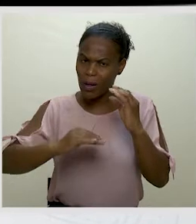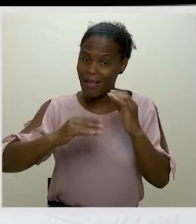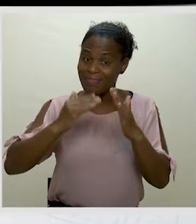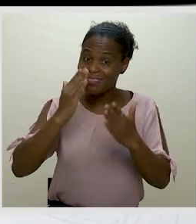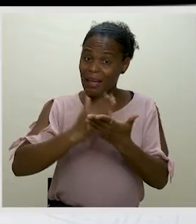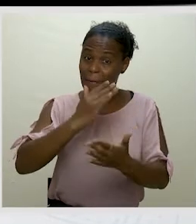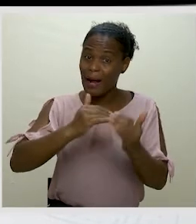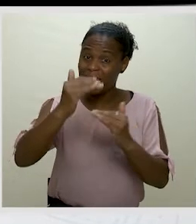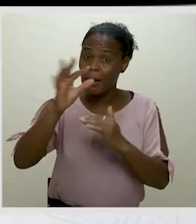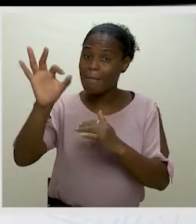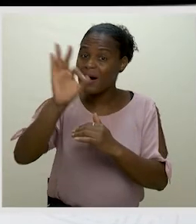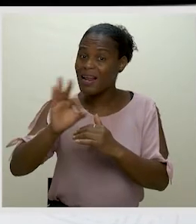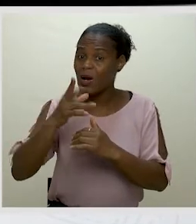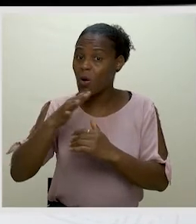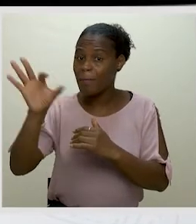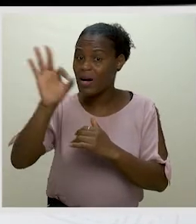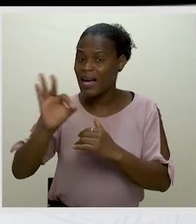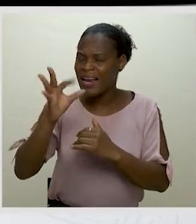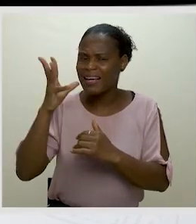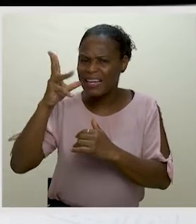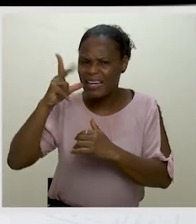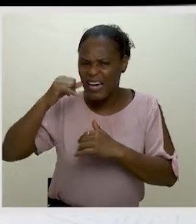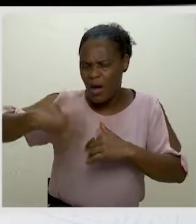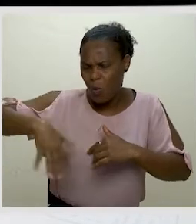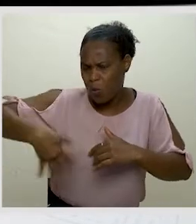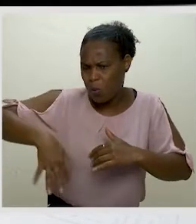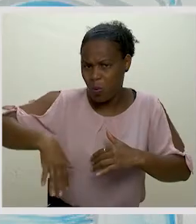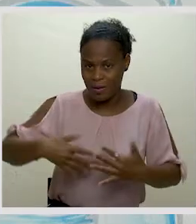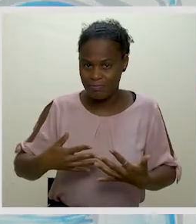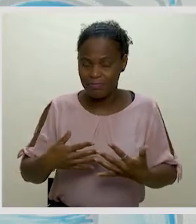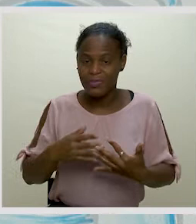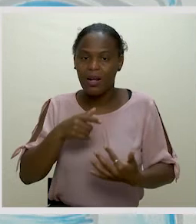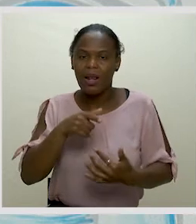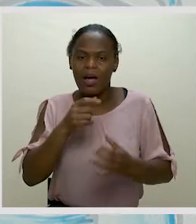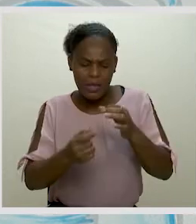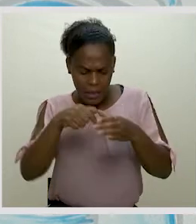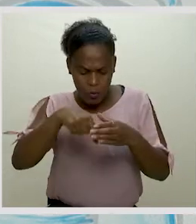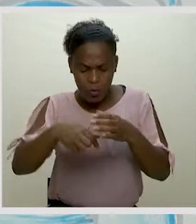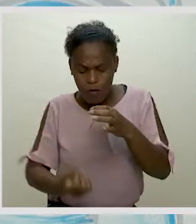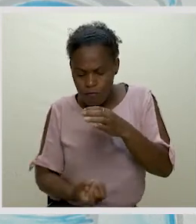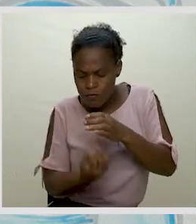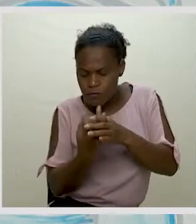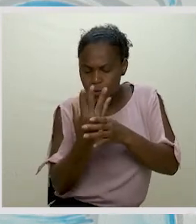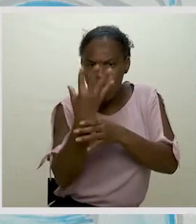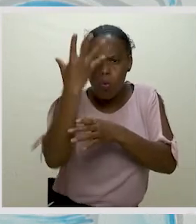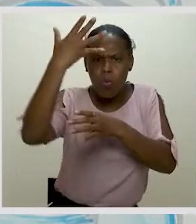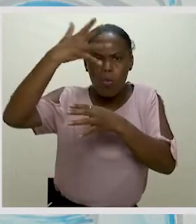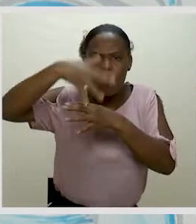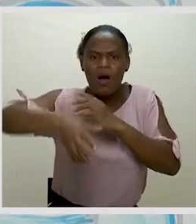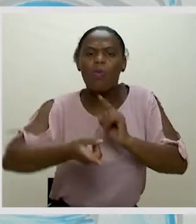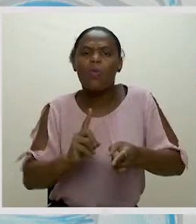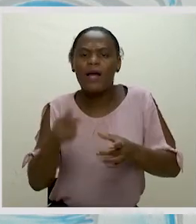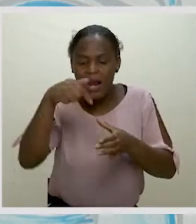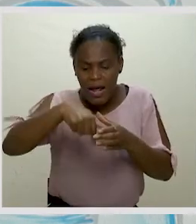parte mais amarelada, que está com temperatura muito mais alta. O que é que sai do vulcão? Do vulcão sai o